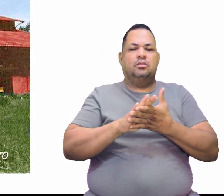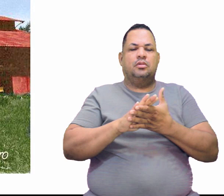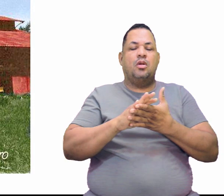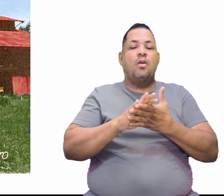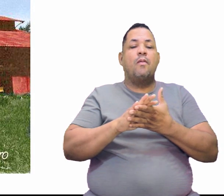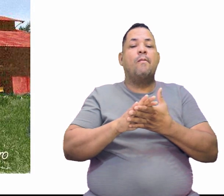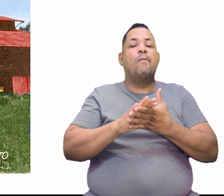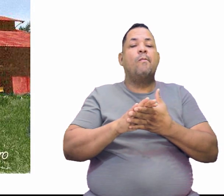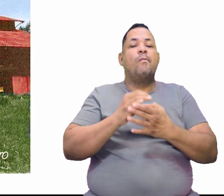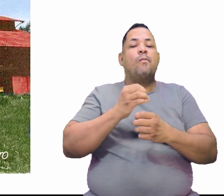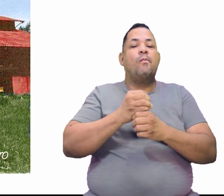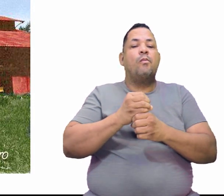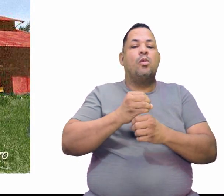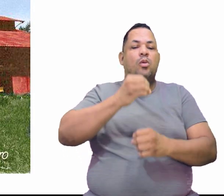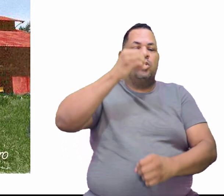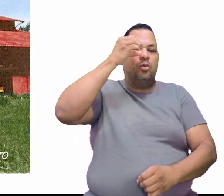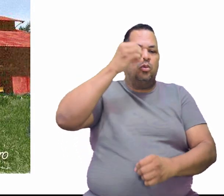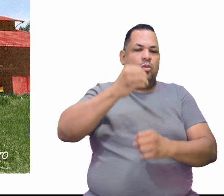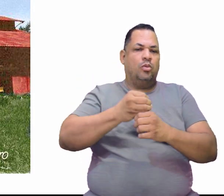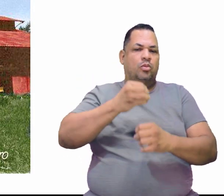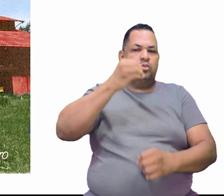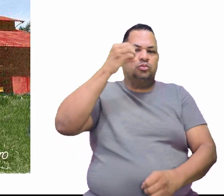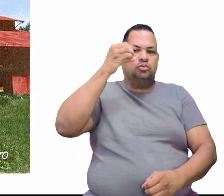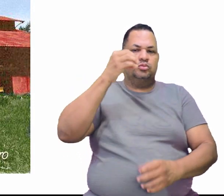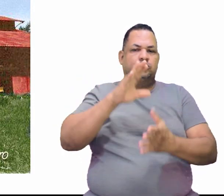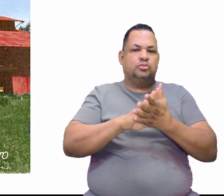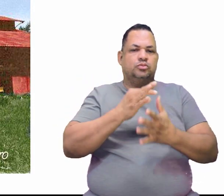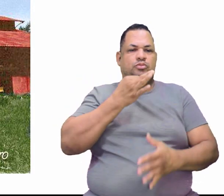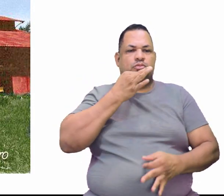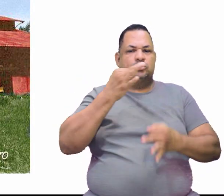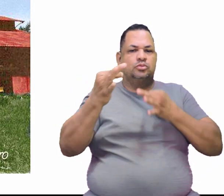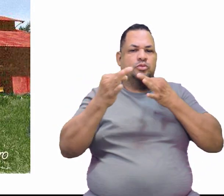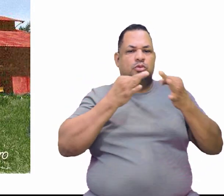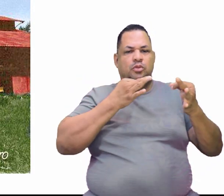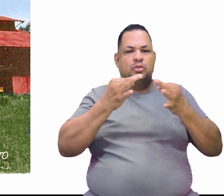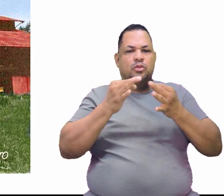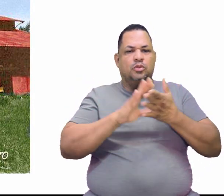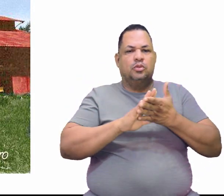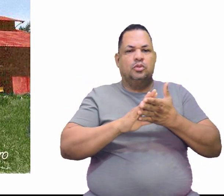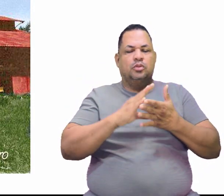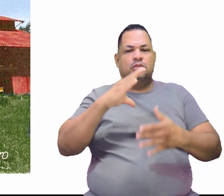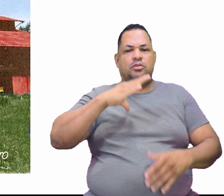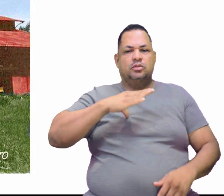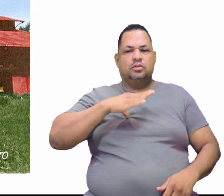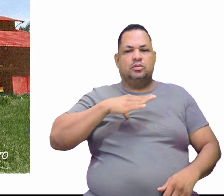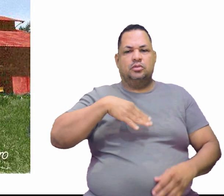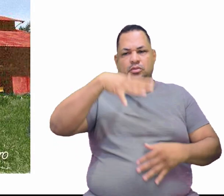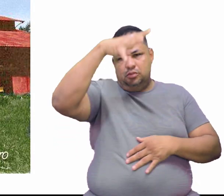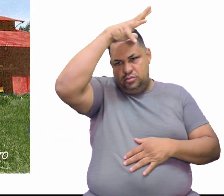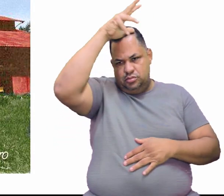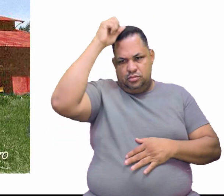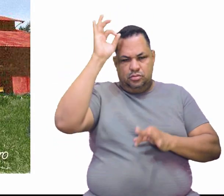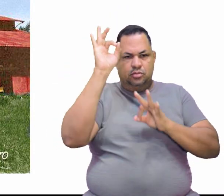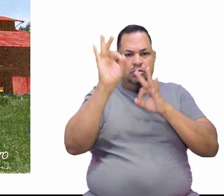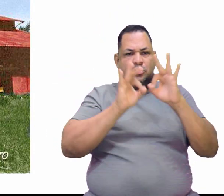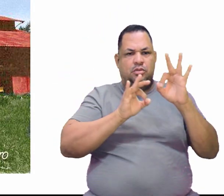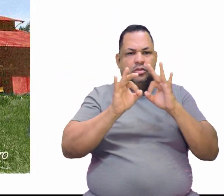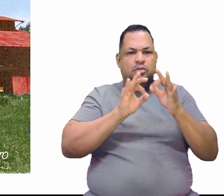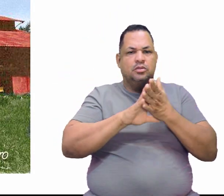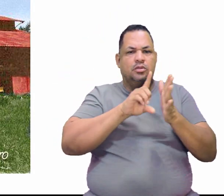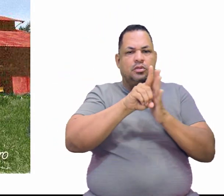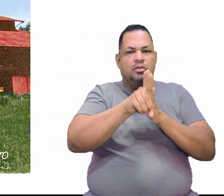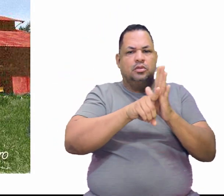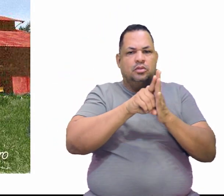Silva Coutinho, ele sugeriu ao governo da província do Amazonas a construção de uma